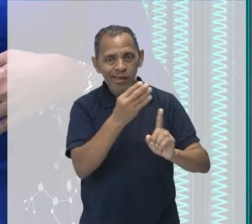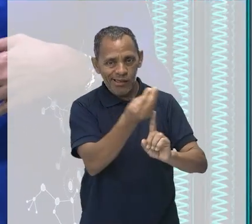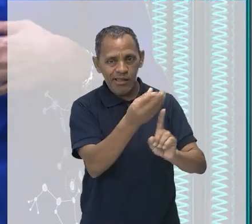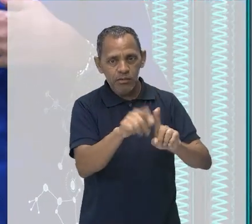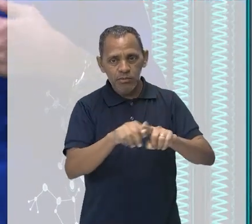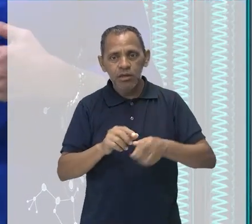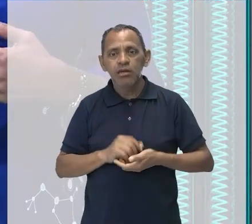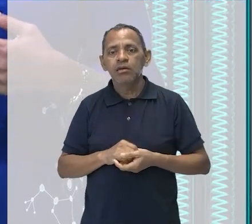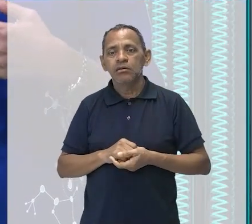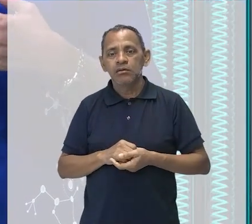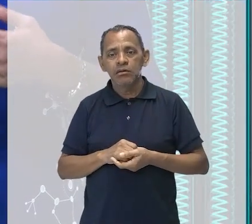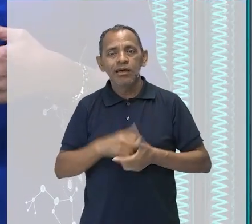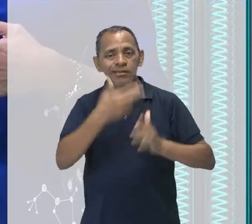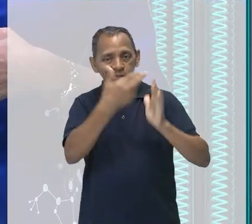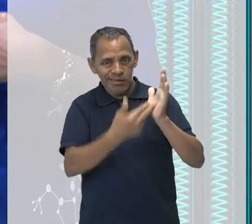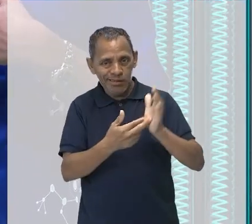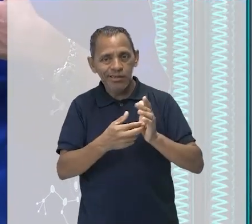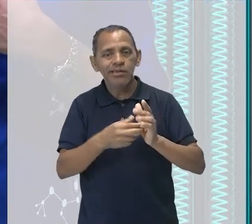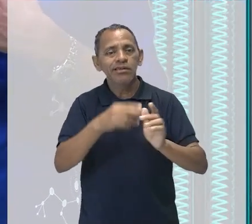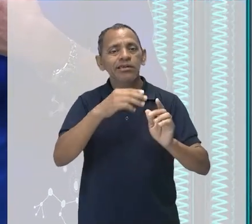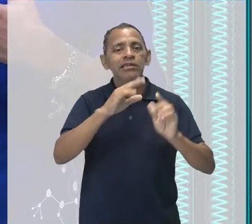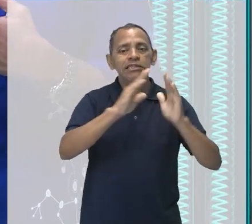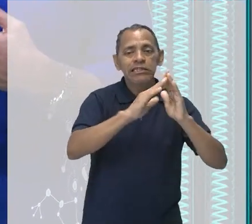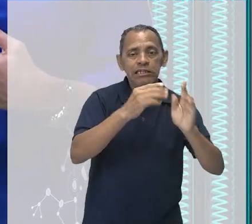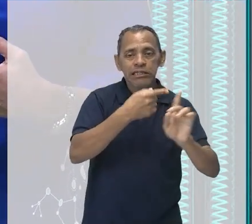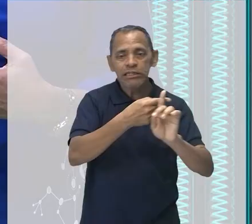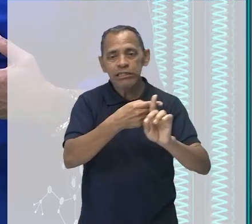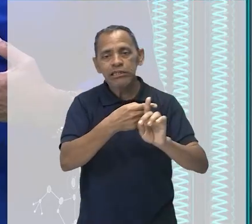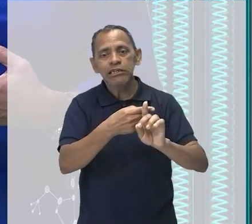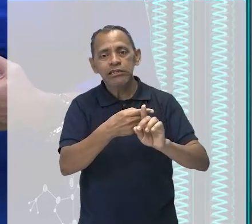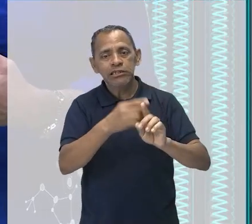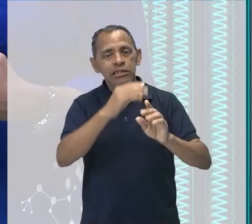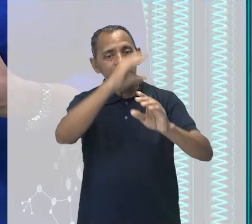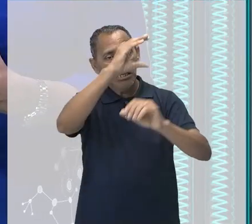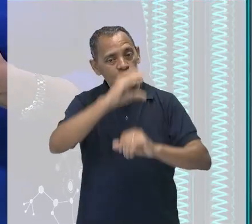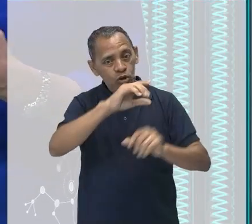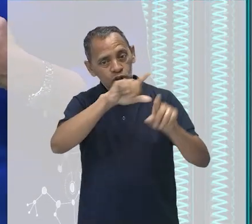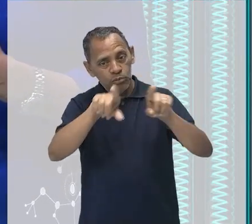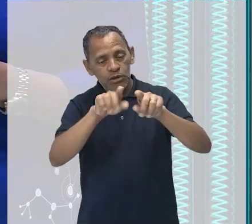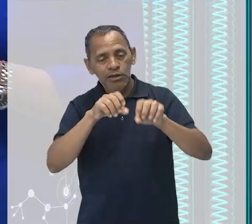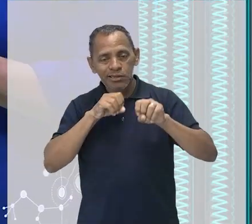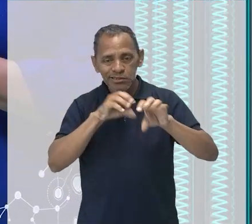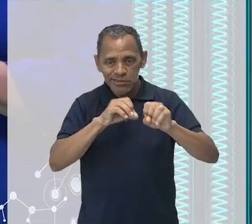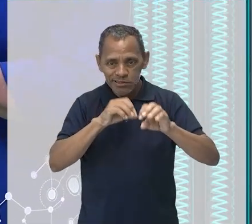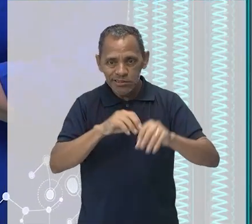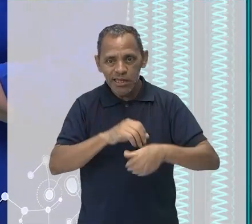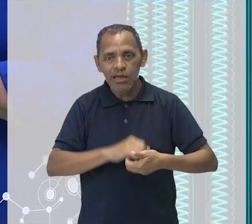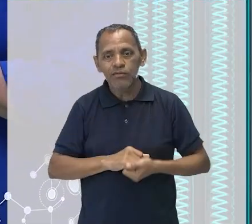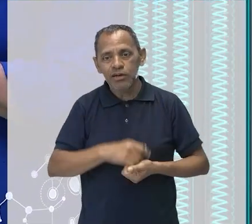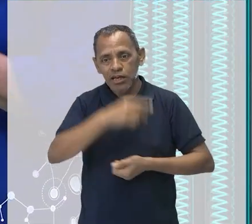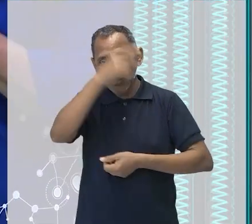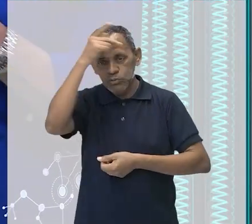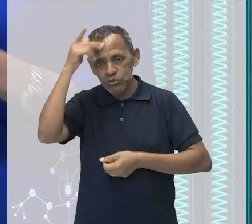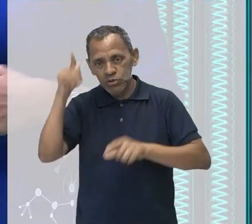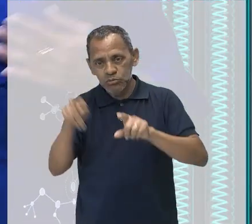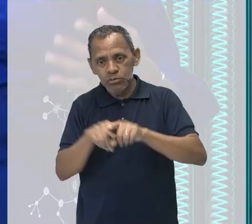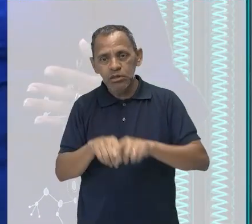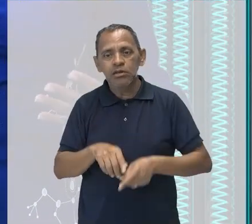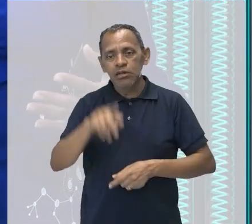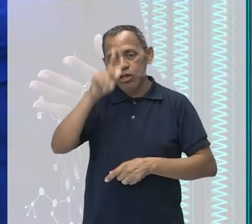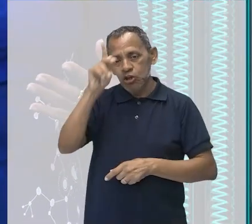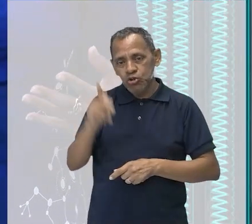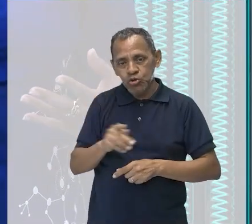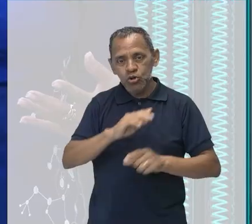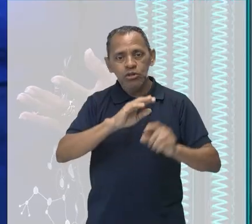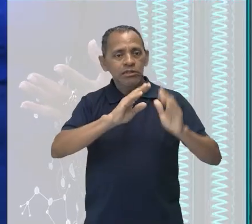Católica. Ele ensinava os fiéis as histórias bíblicas. Já a comédia dell'arte não falava